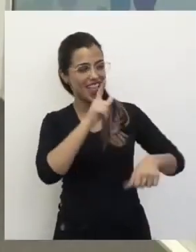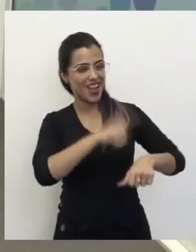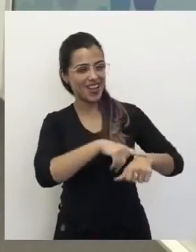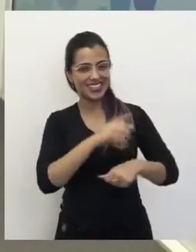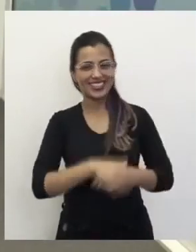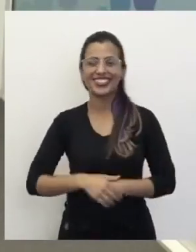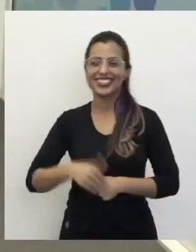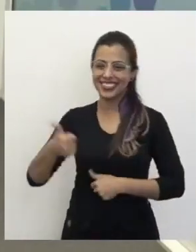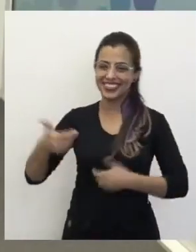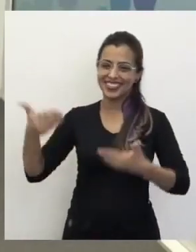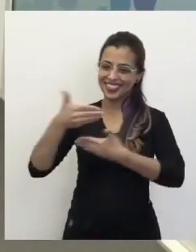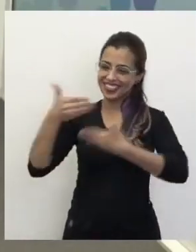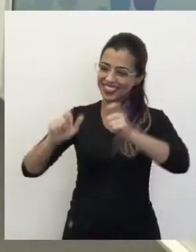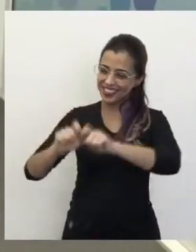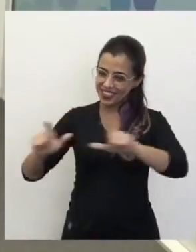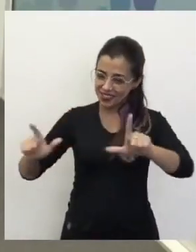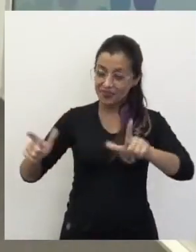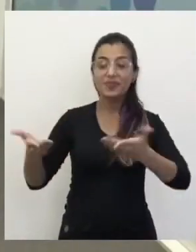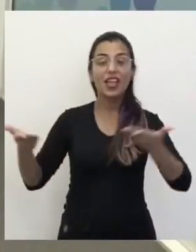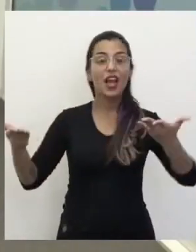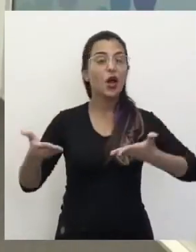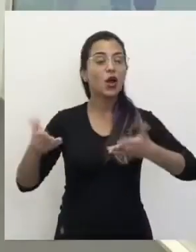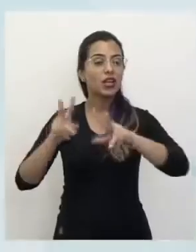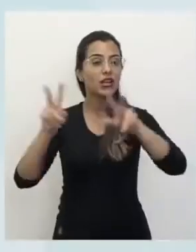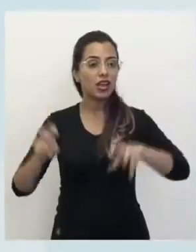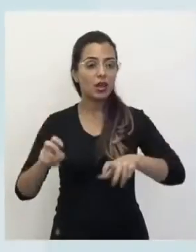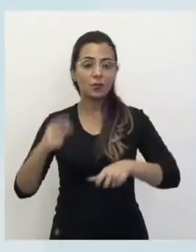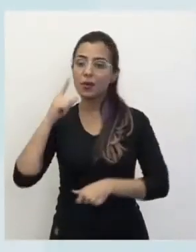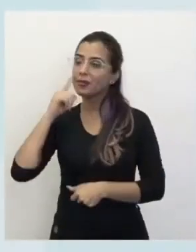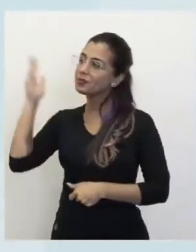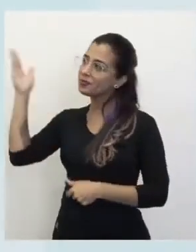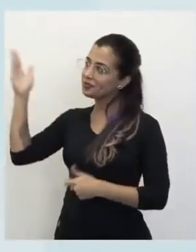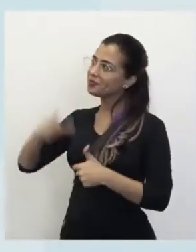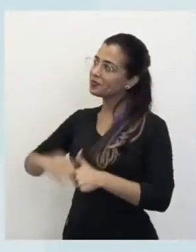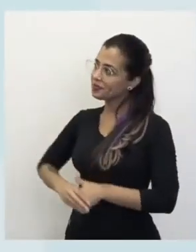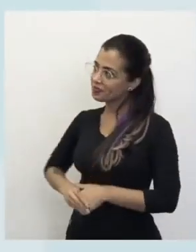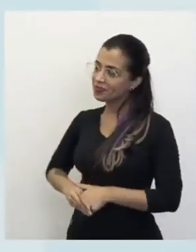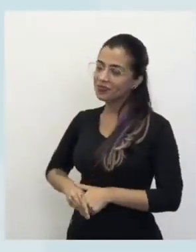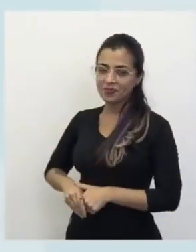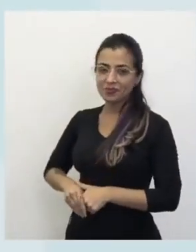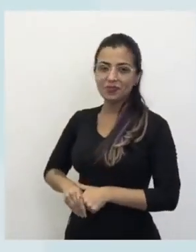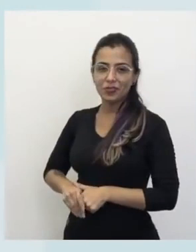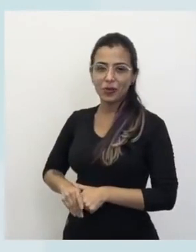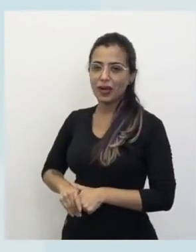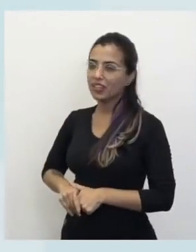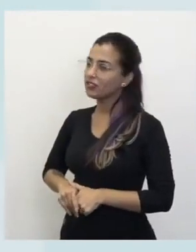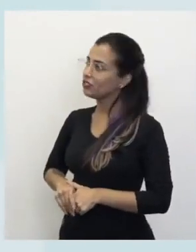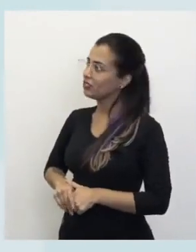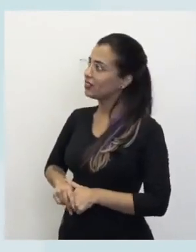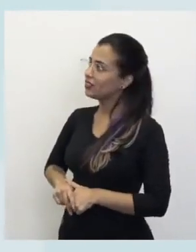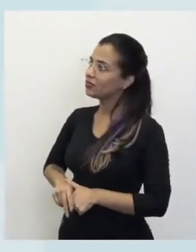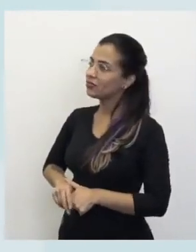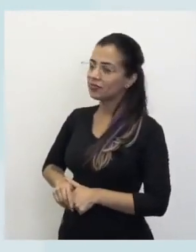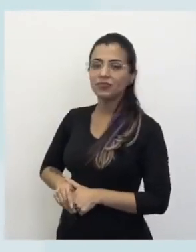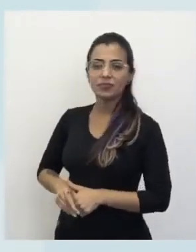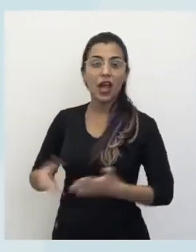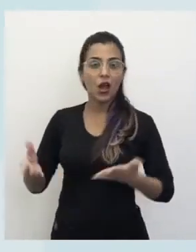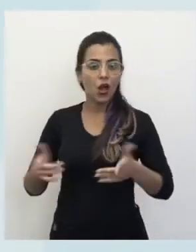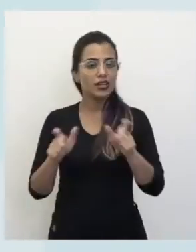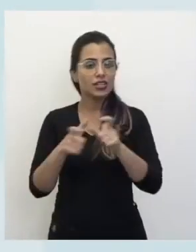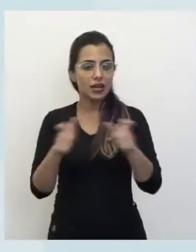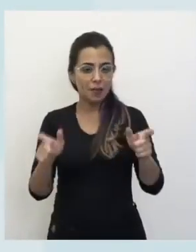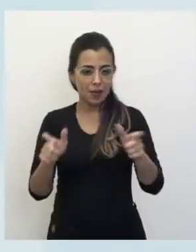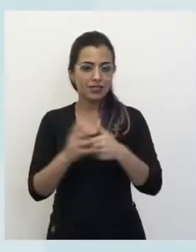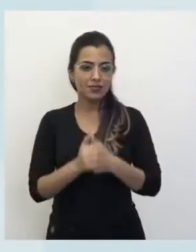da aula, tema da aula de hoje, articuladores textuais e conjunções subordinativas, né? Chegou a hora da gramática. Uau.